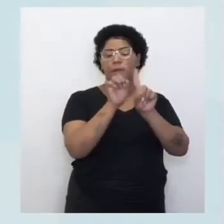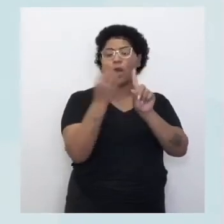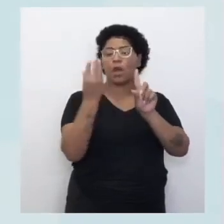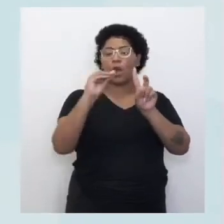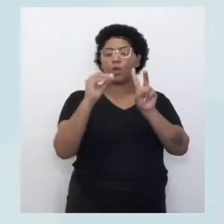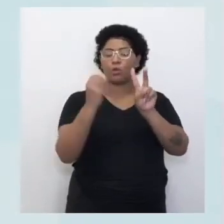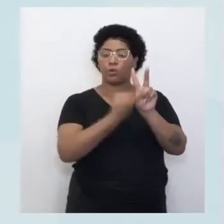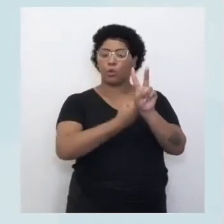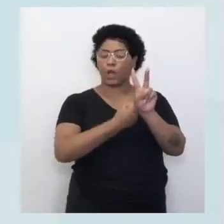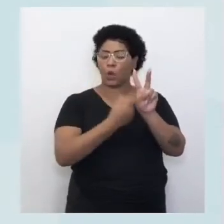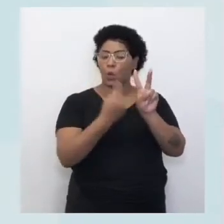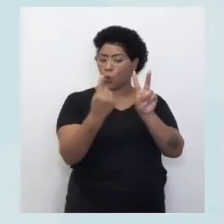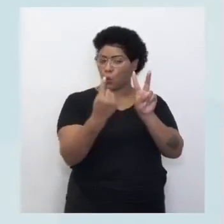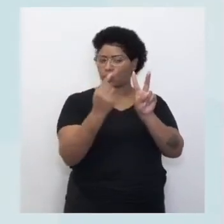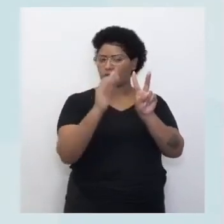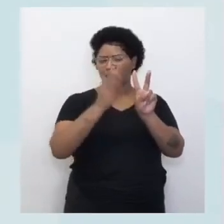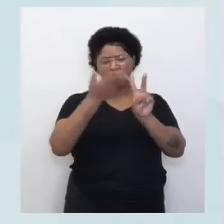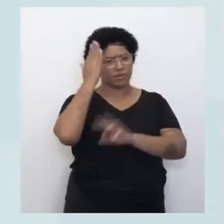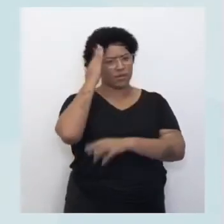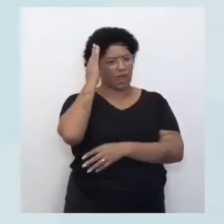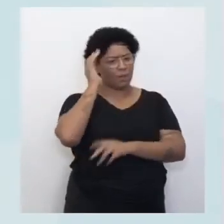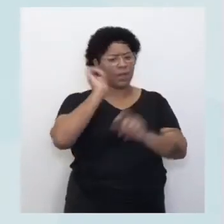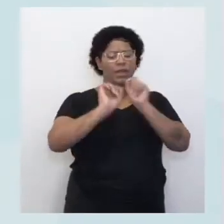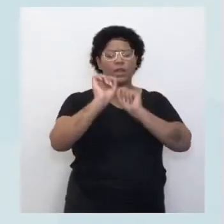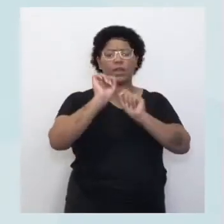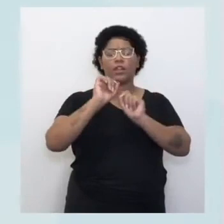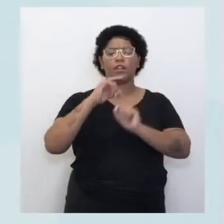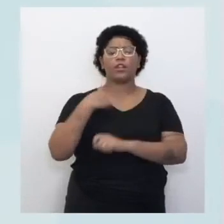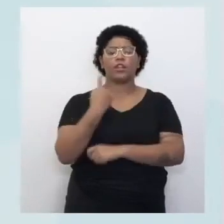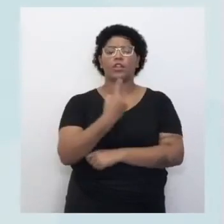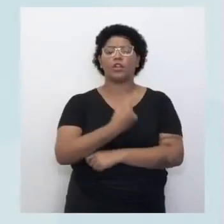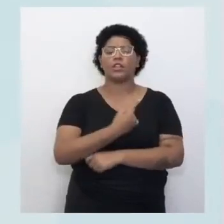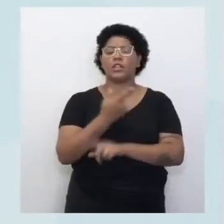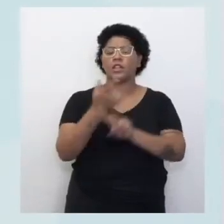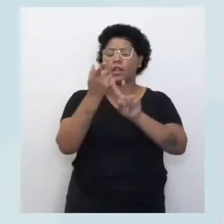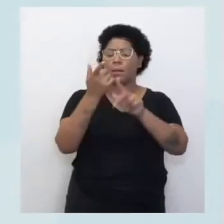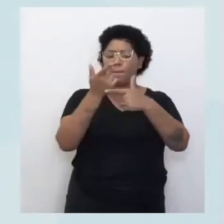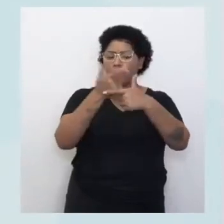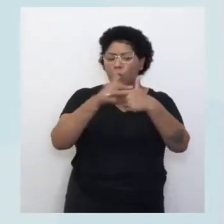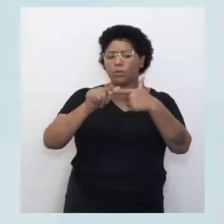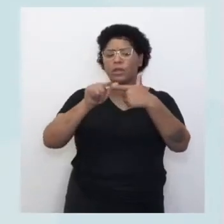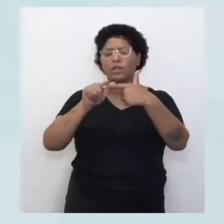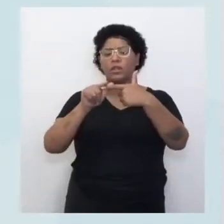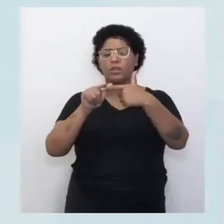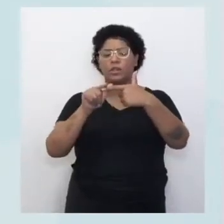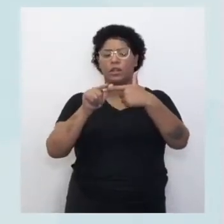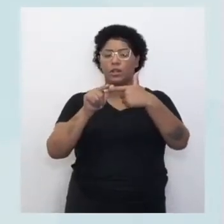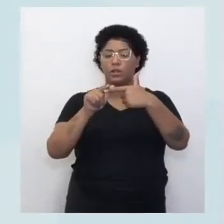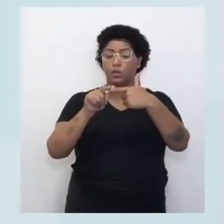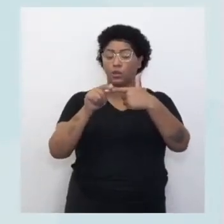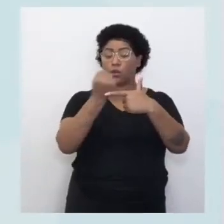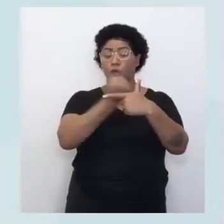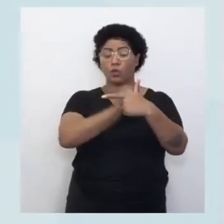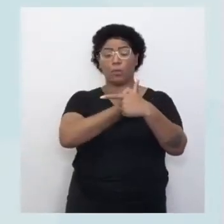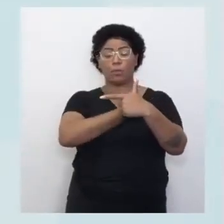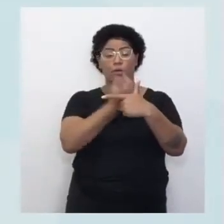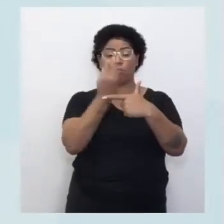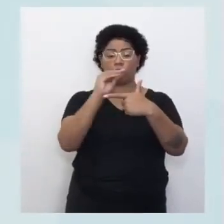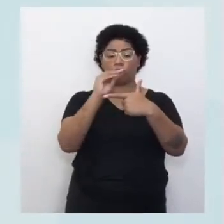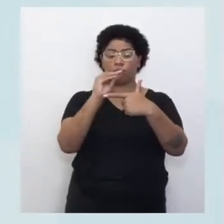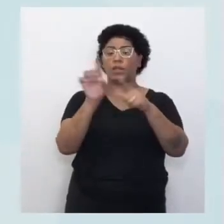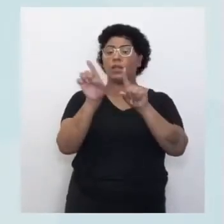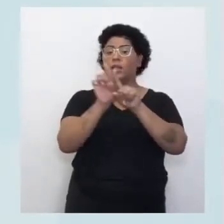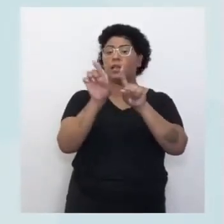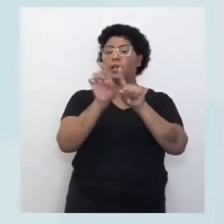1. Então, nós já sabemos, teremos que multiplicar numerador e denominador pela raiz quadrada